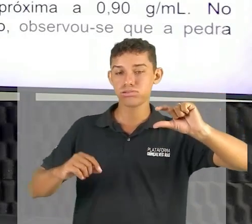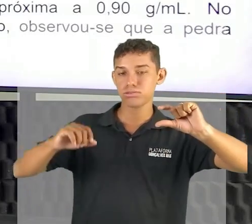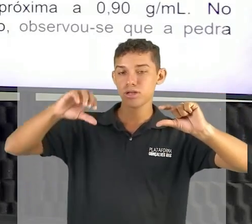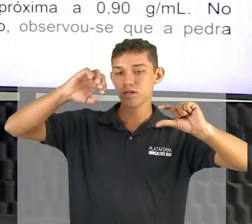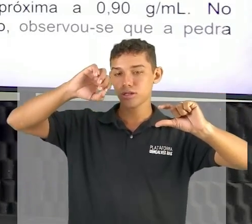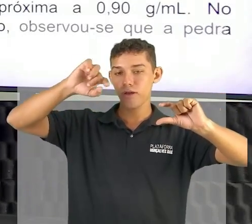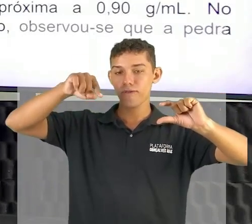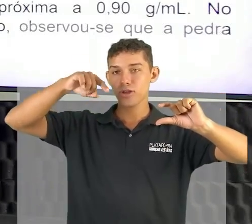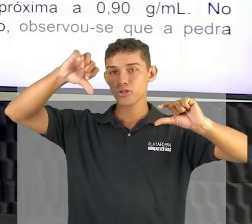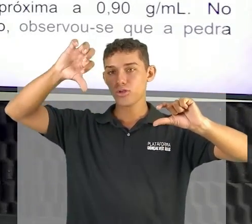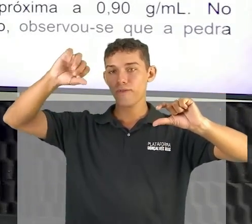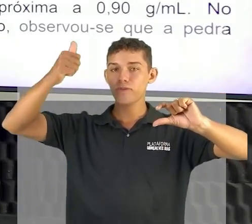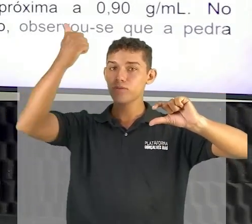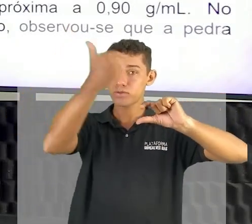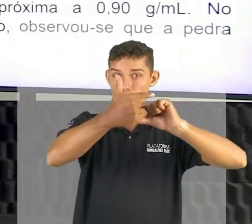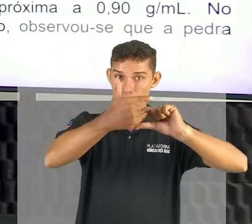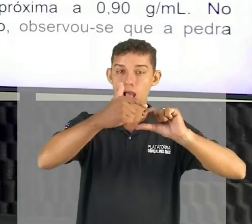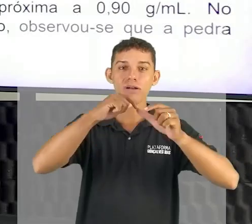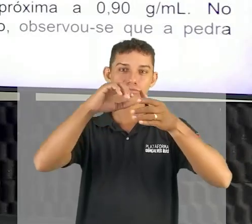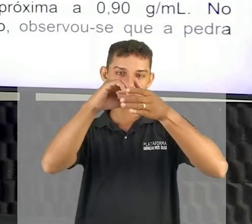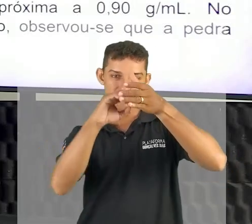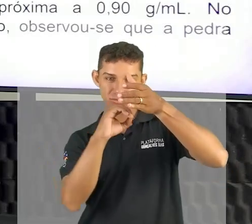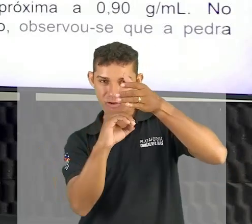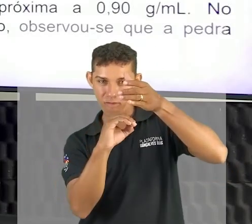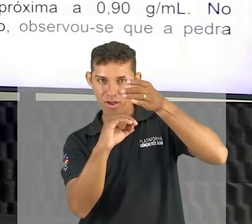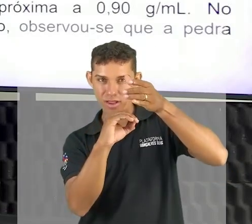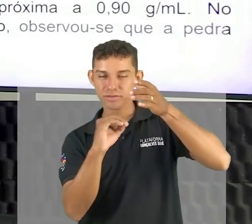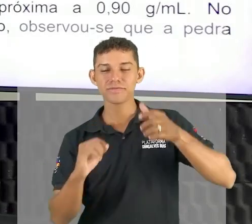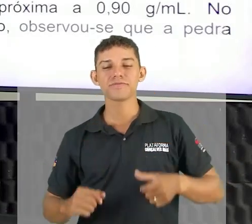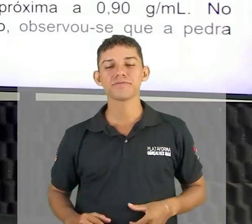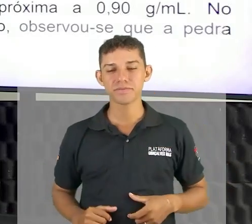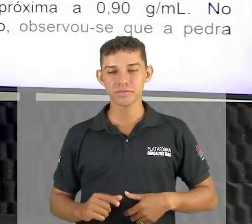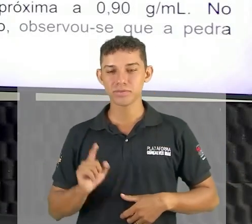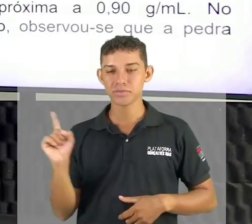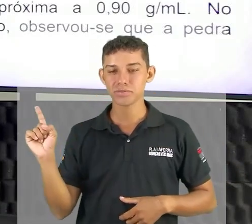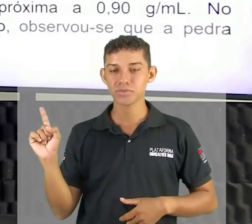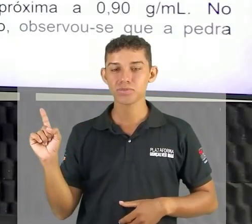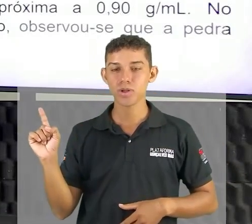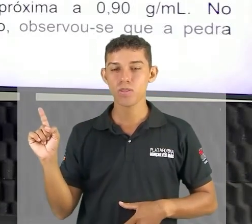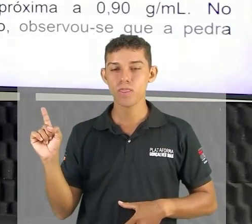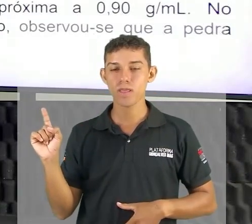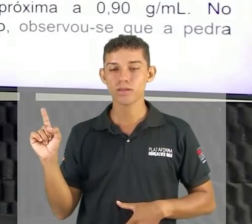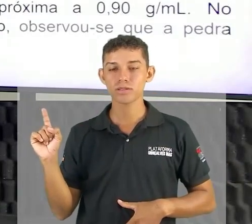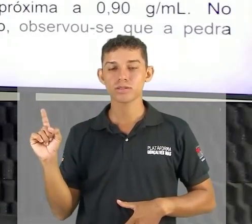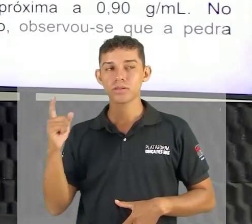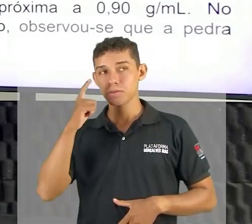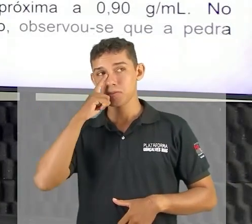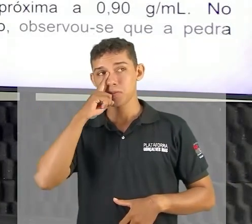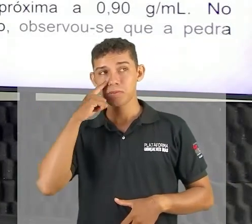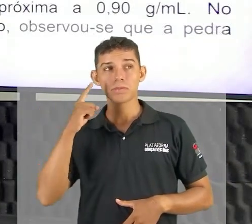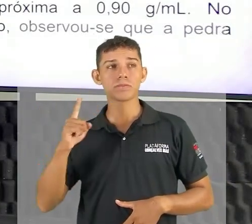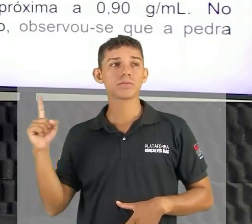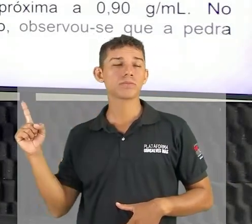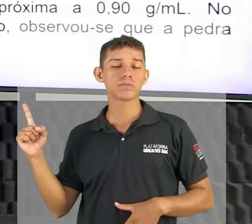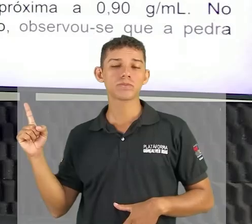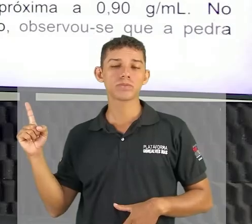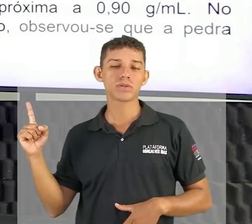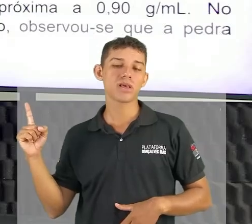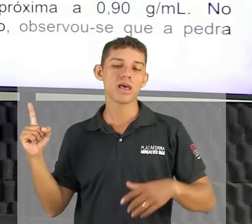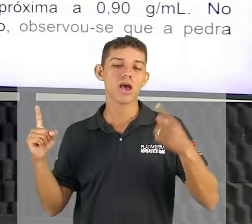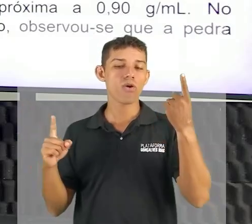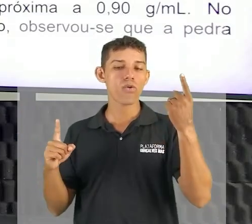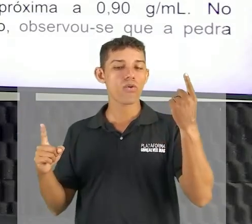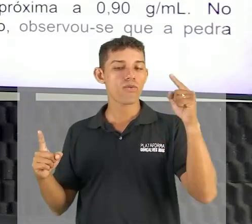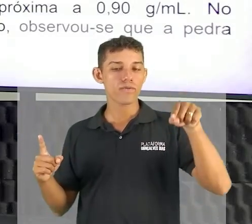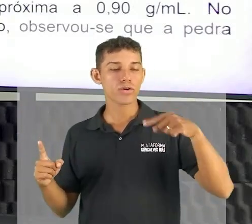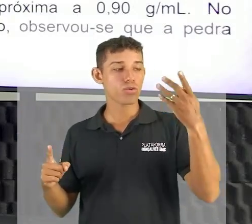Vai para o fundo. E 0,9 é maior que 1,48? Não. Então a pedra vai ficar